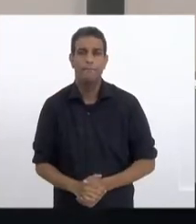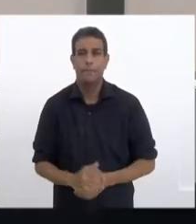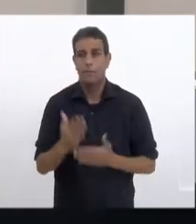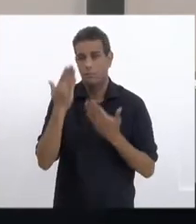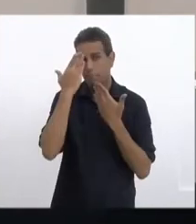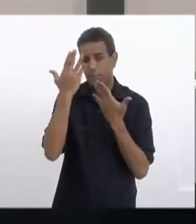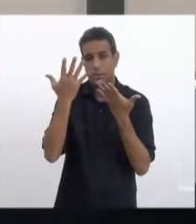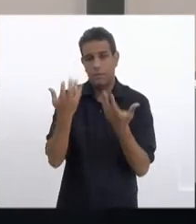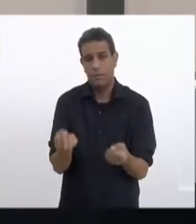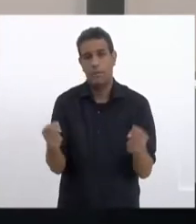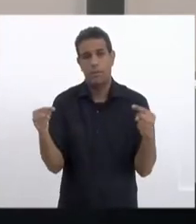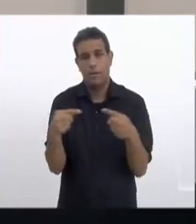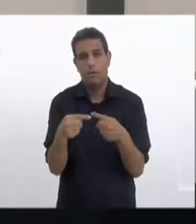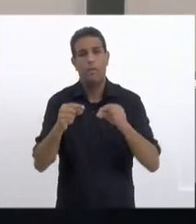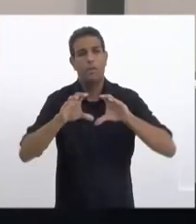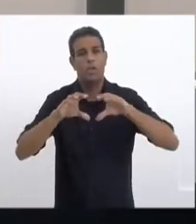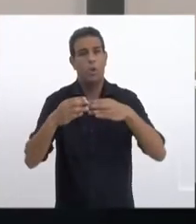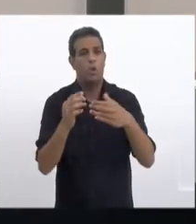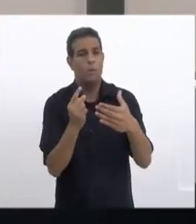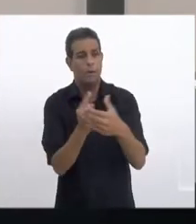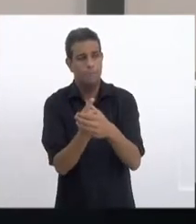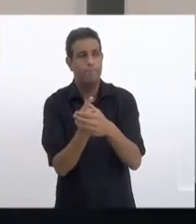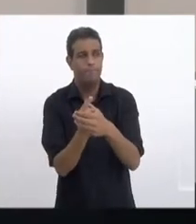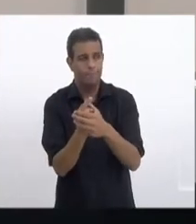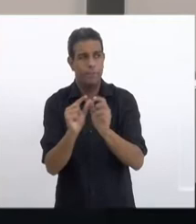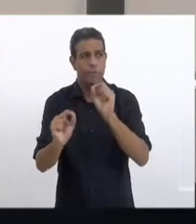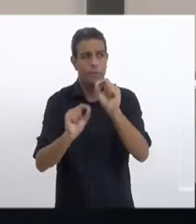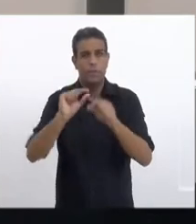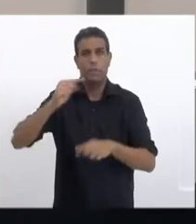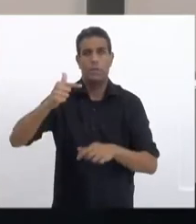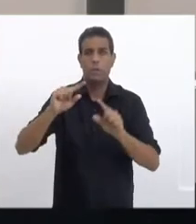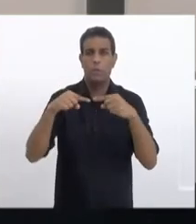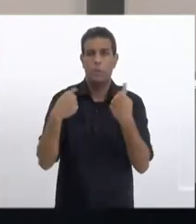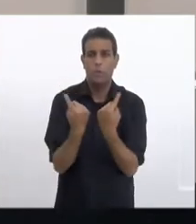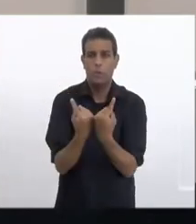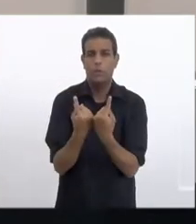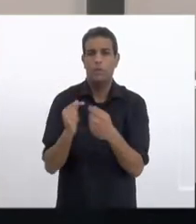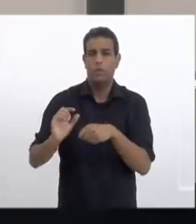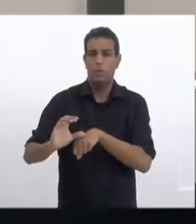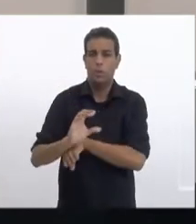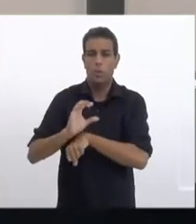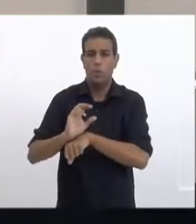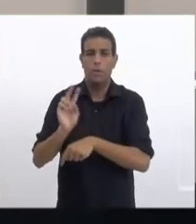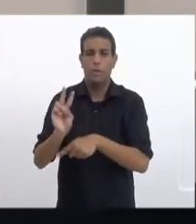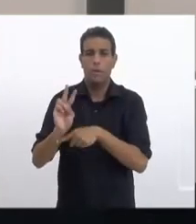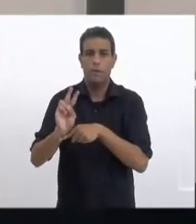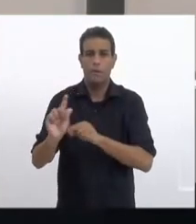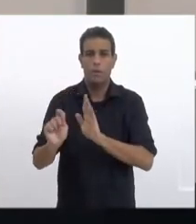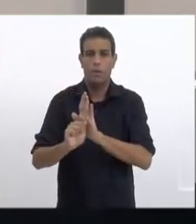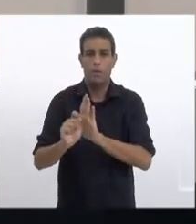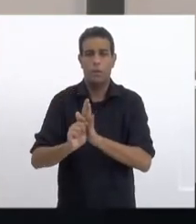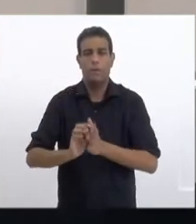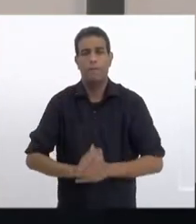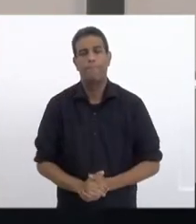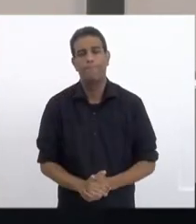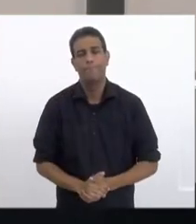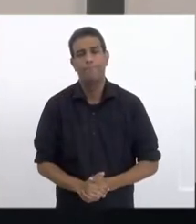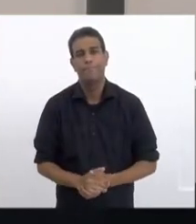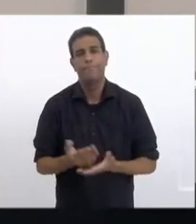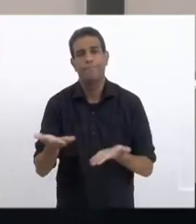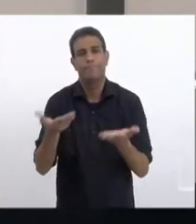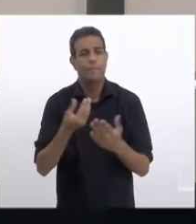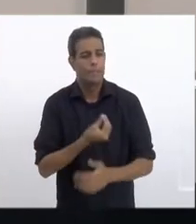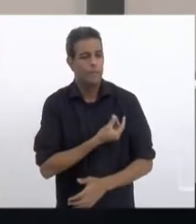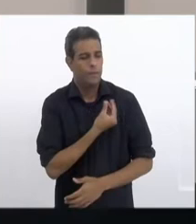obrigado por aceitar o nosso convite e fazer parte da nossa segunda reunião da nossa Comissão de Prevenção às Drogas. Quero registrar aqui a presença